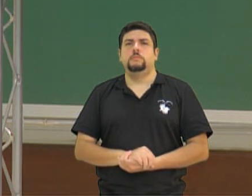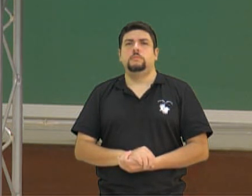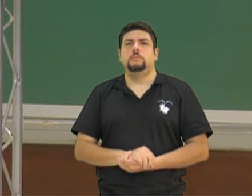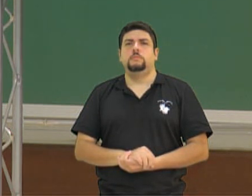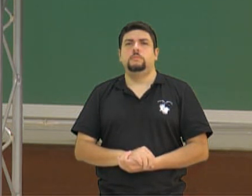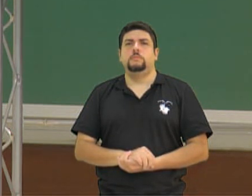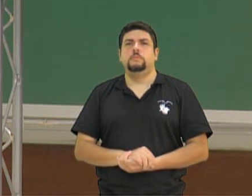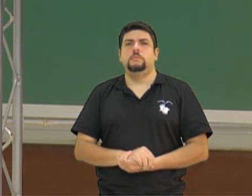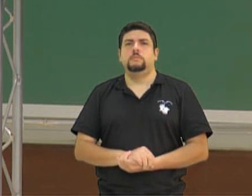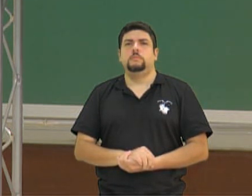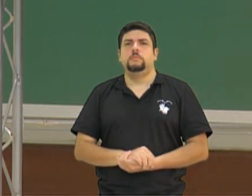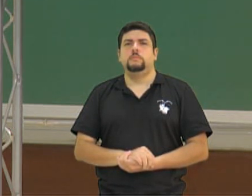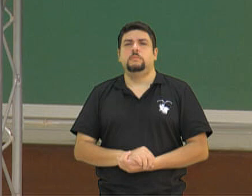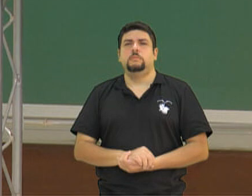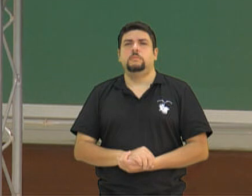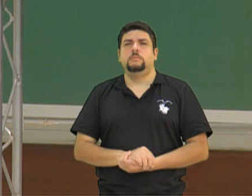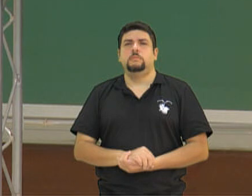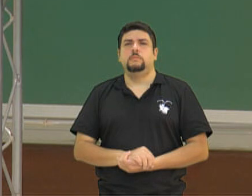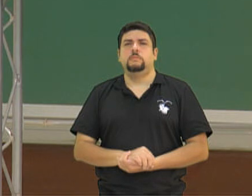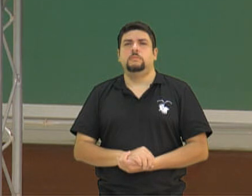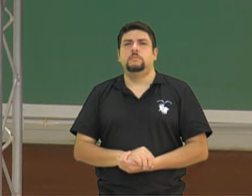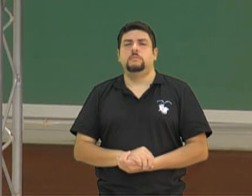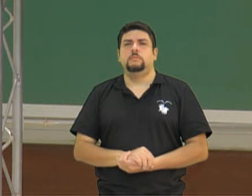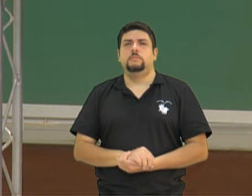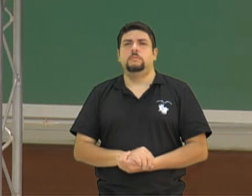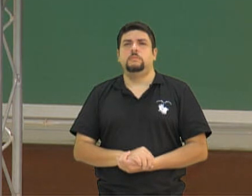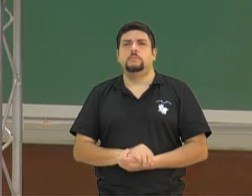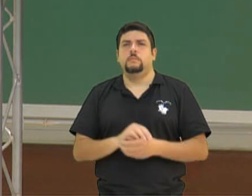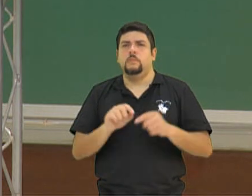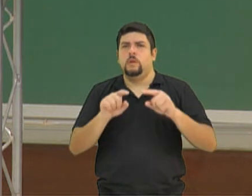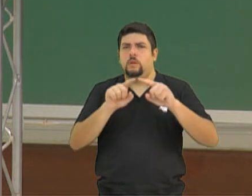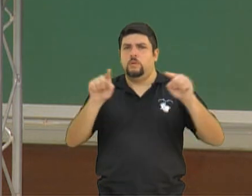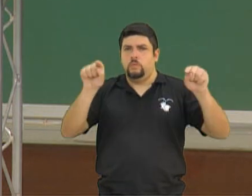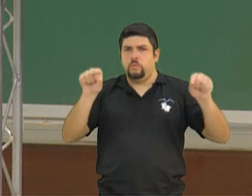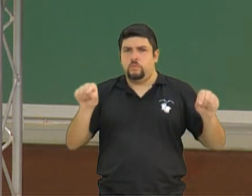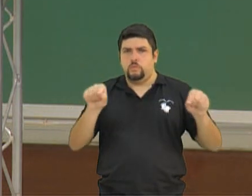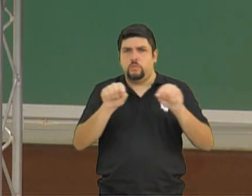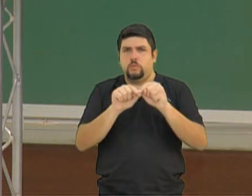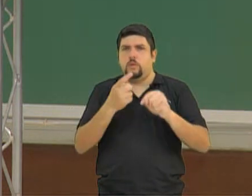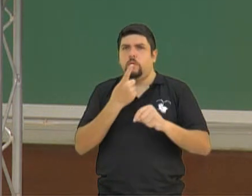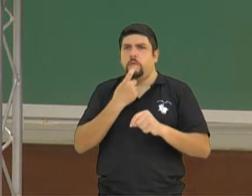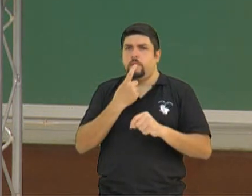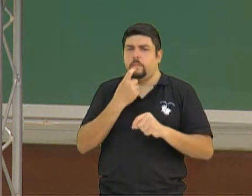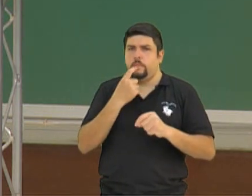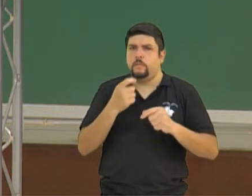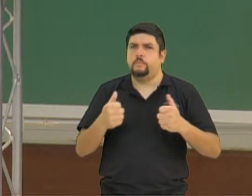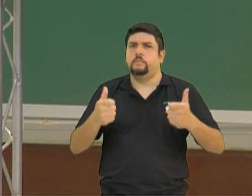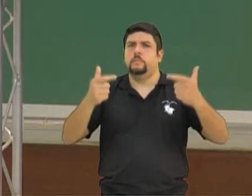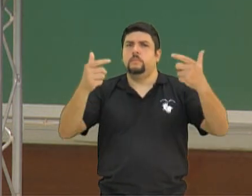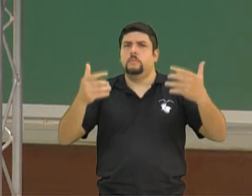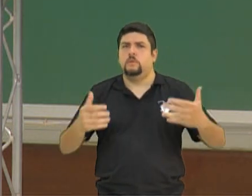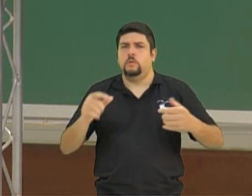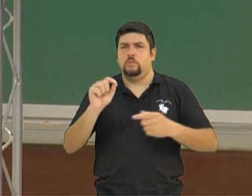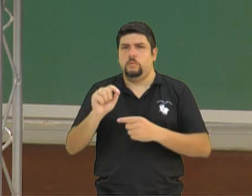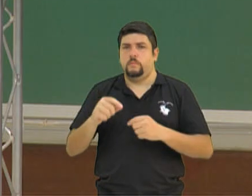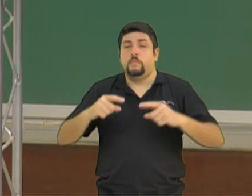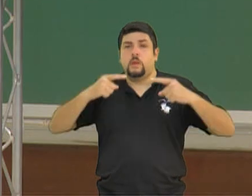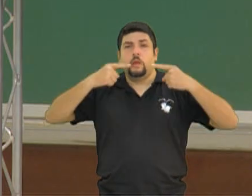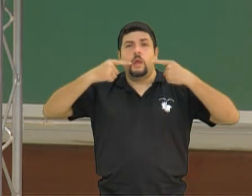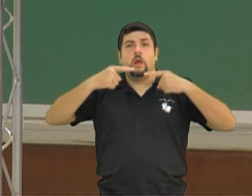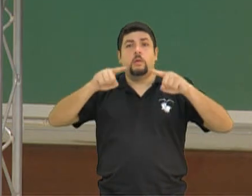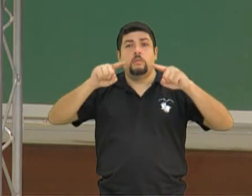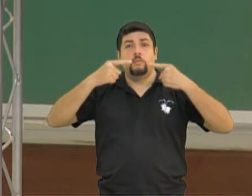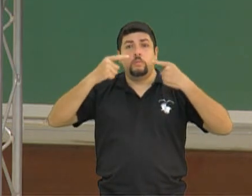is not easy, but she did. Aqui tá falando que nesse momento com a música If I Were a Boy, Se Eu Fosse um